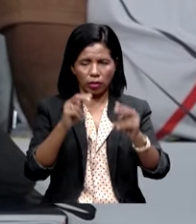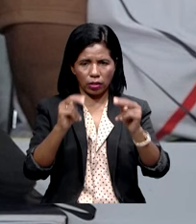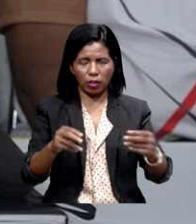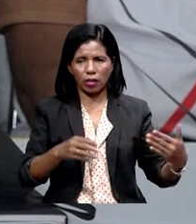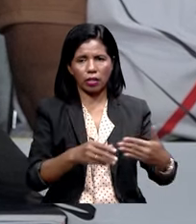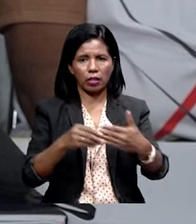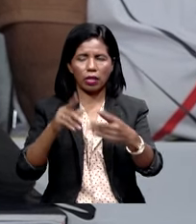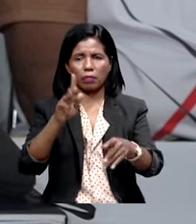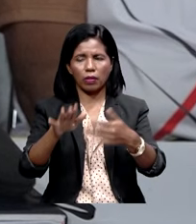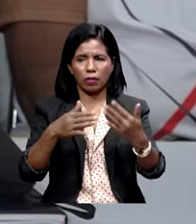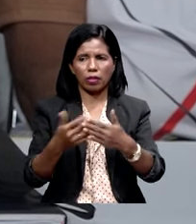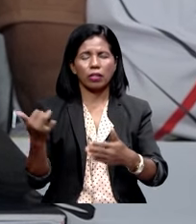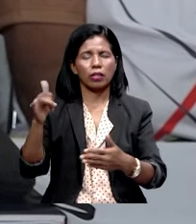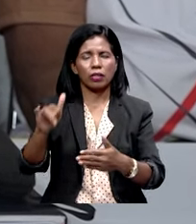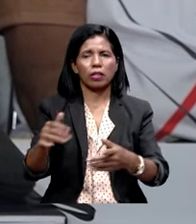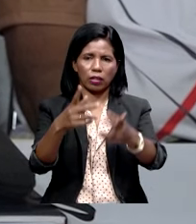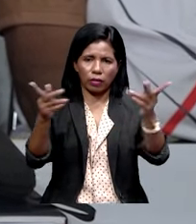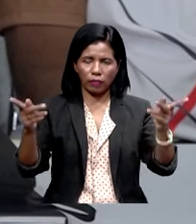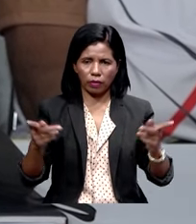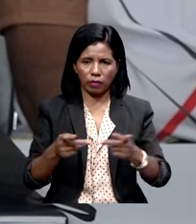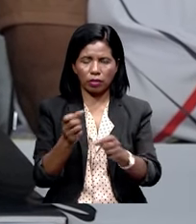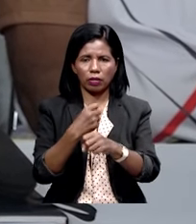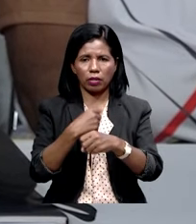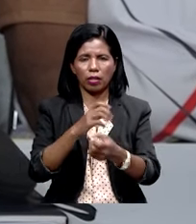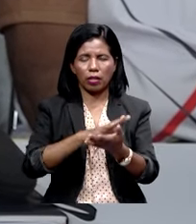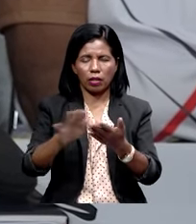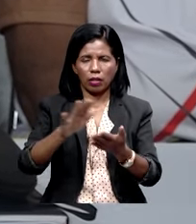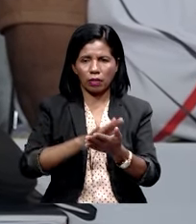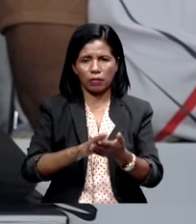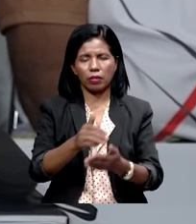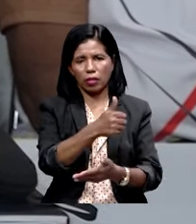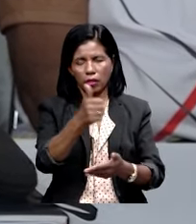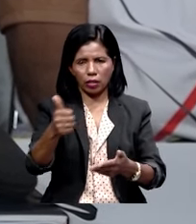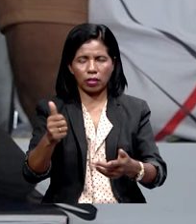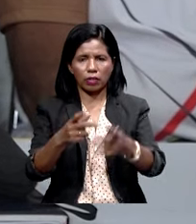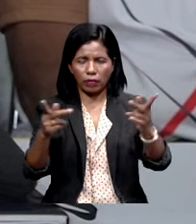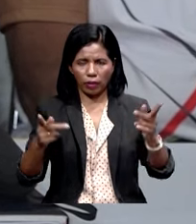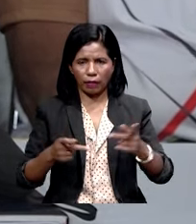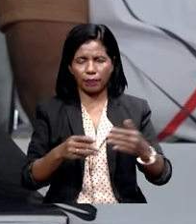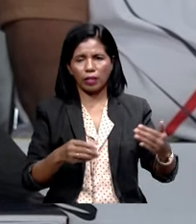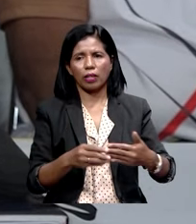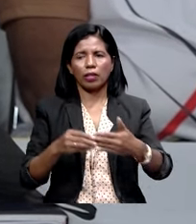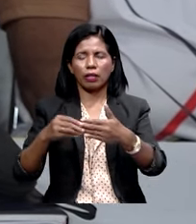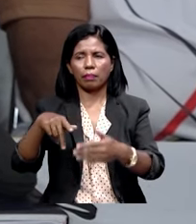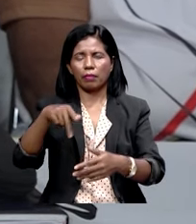a comunidade Xira, e a Xira ne área, o de halo limpeza, e a ida que ne bairro, no organiza